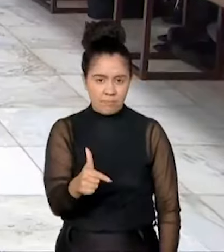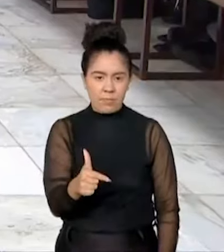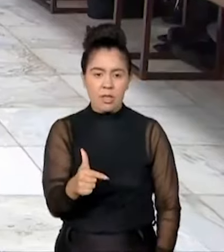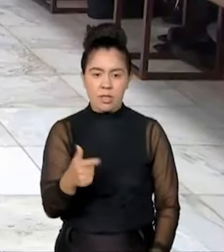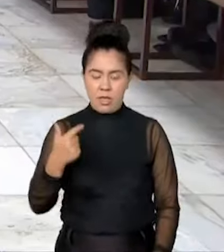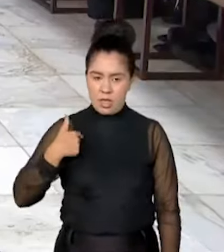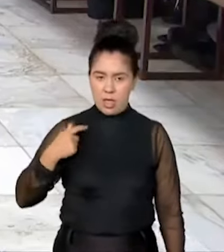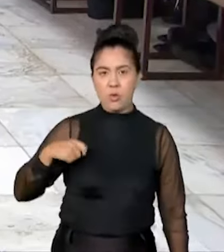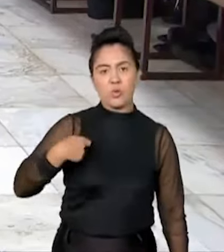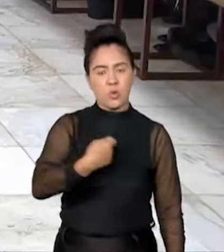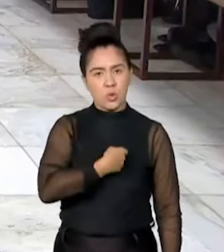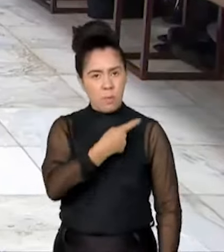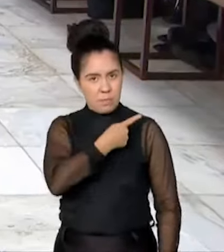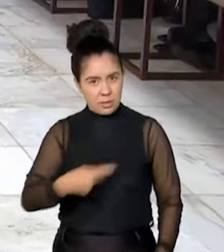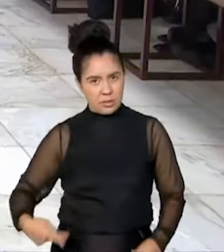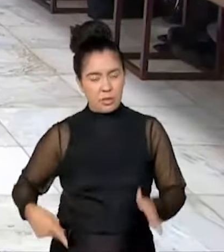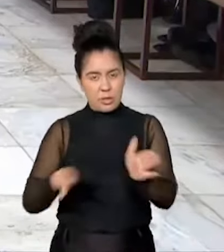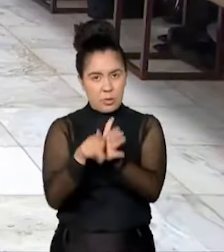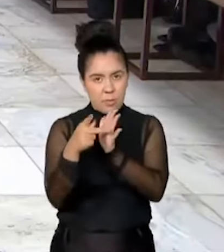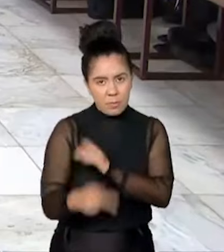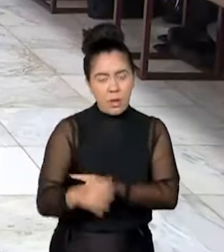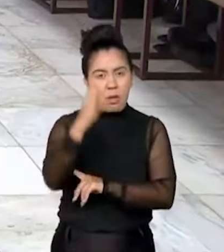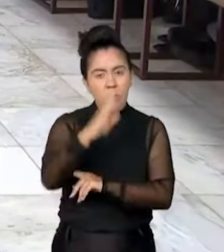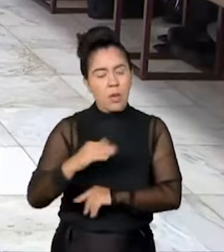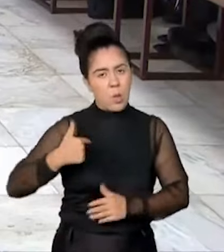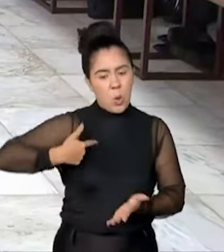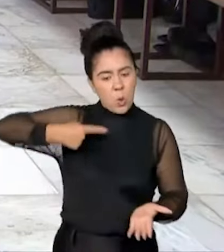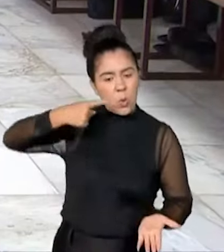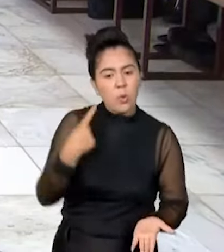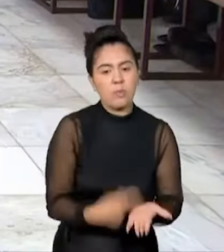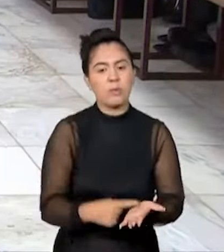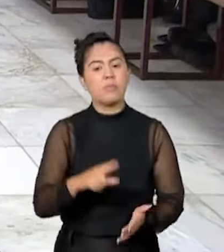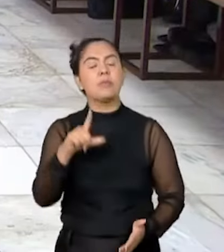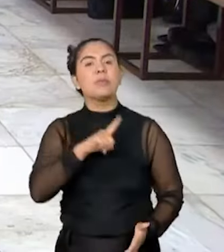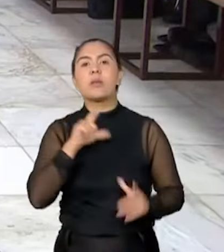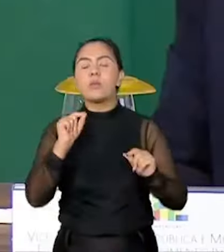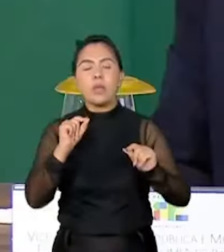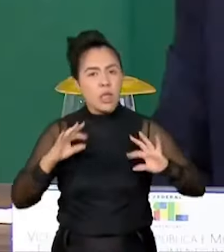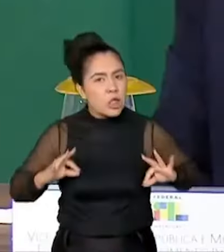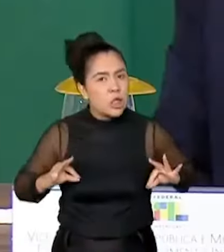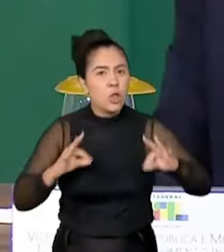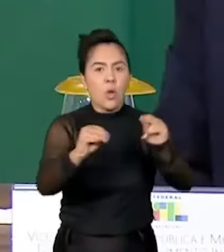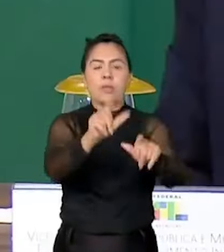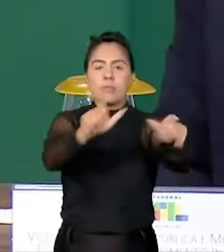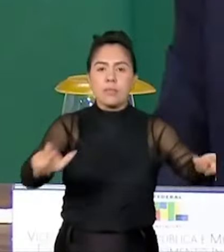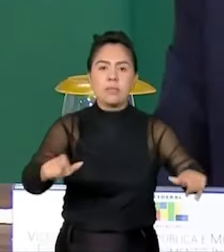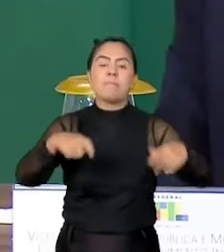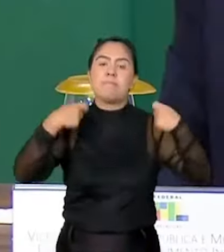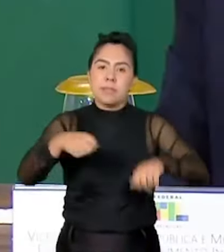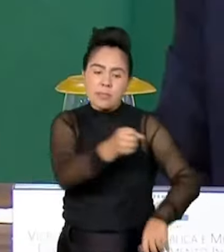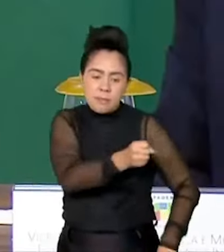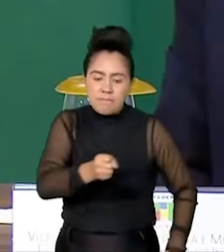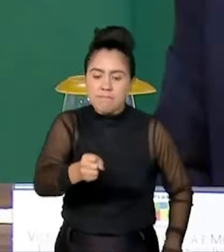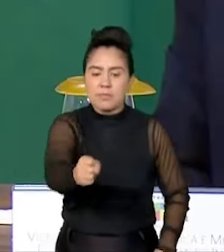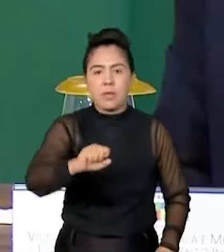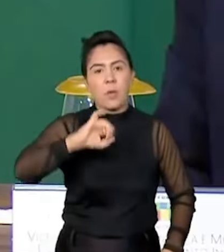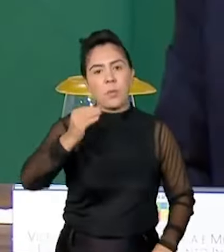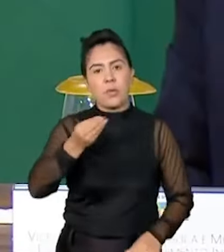da República, eu tenho compromisso de fazer com que todas as pessoas tenham oportunidade de